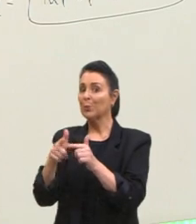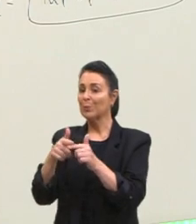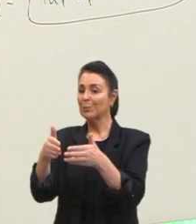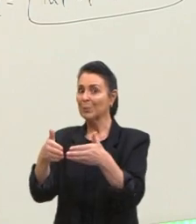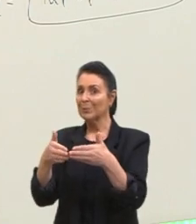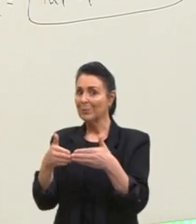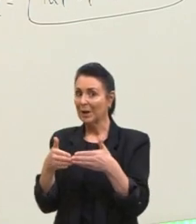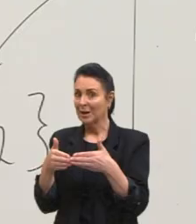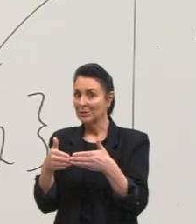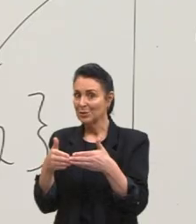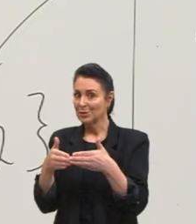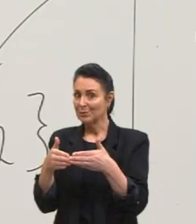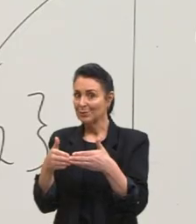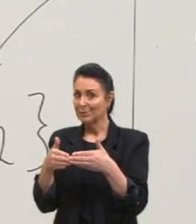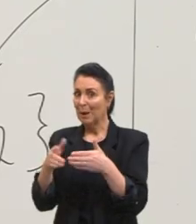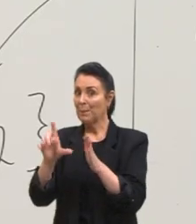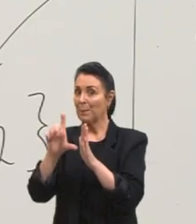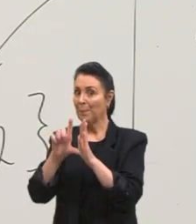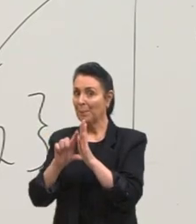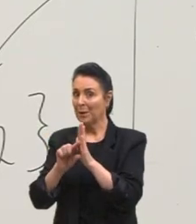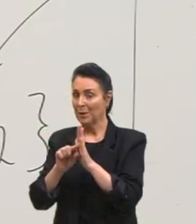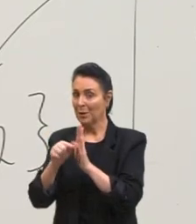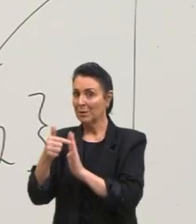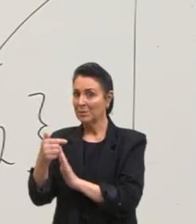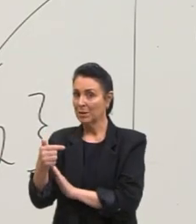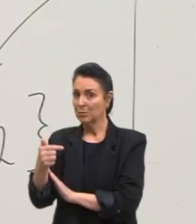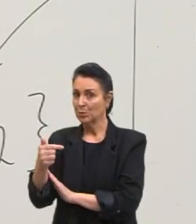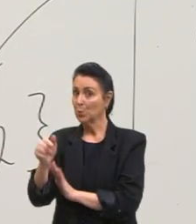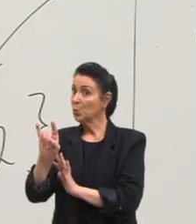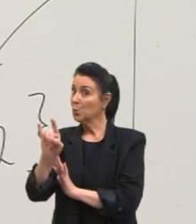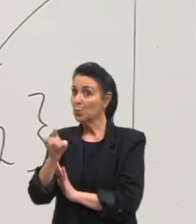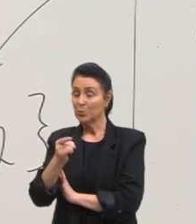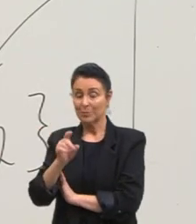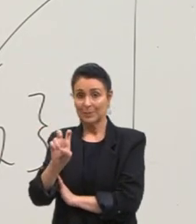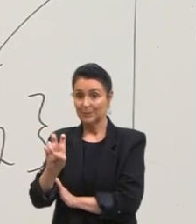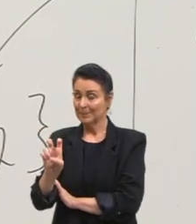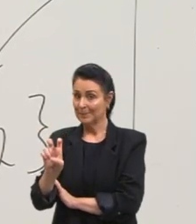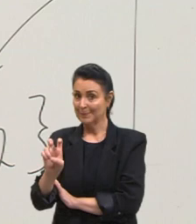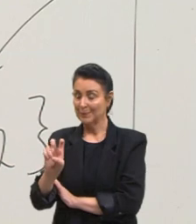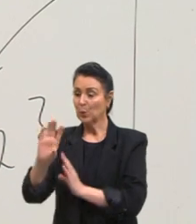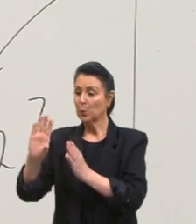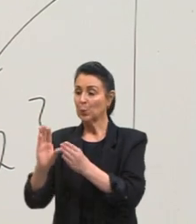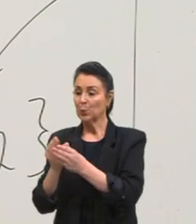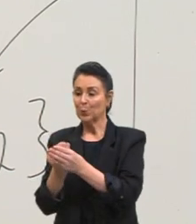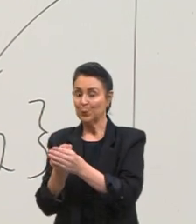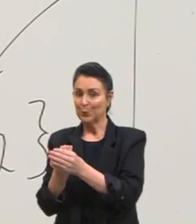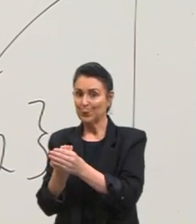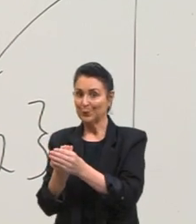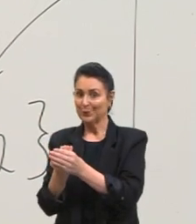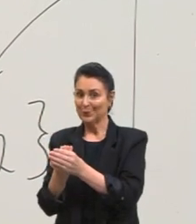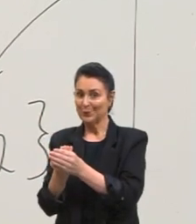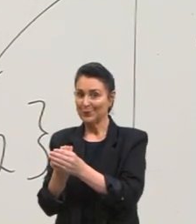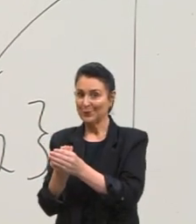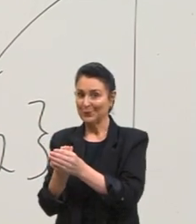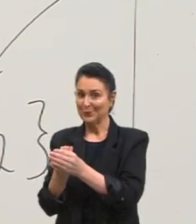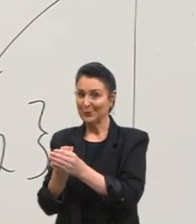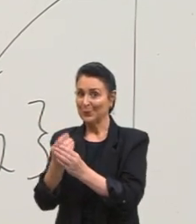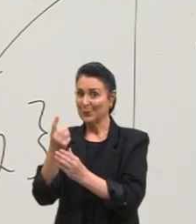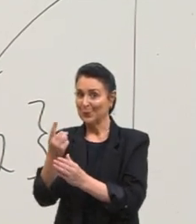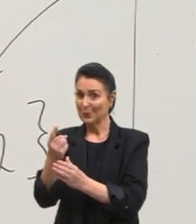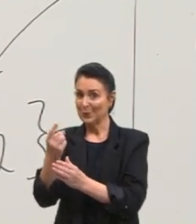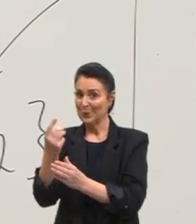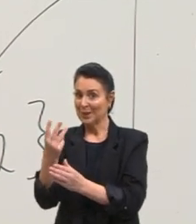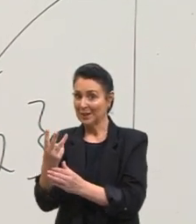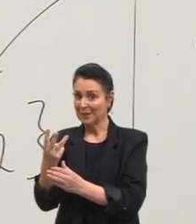5. Então, sabemos que os elementos que compõem o conjunto B são 3, 1, 3